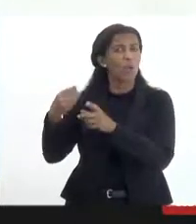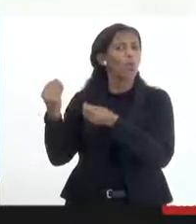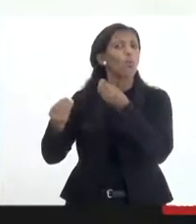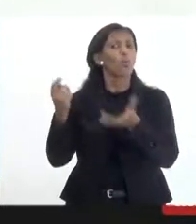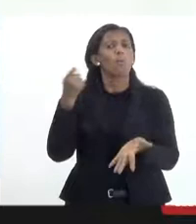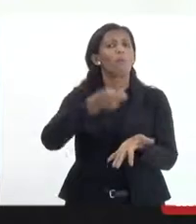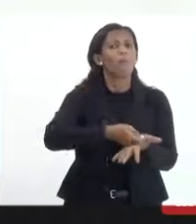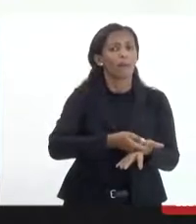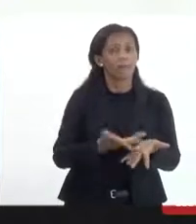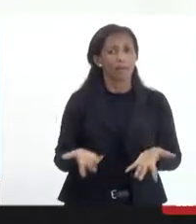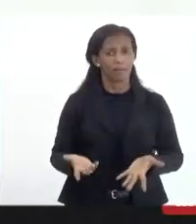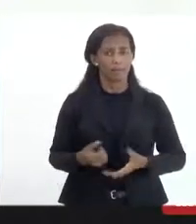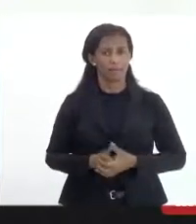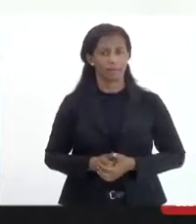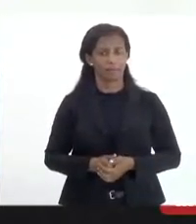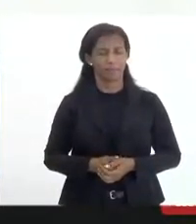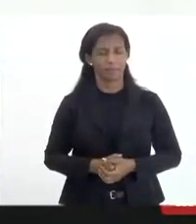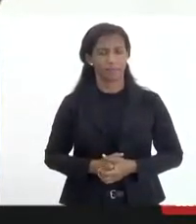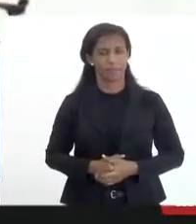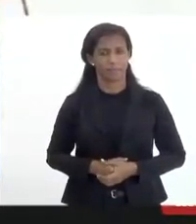isso. Né?